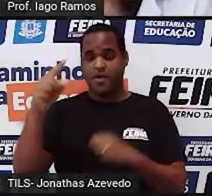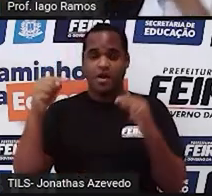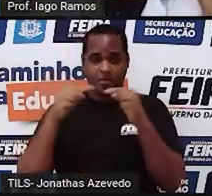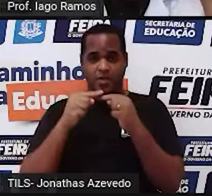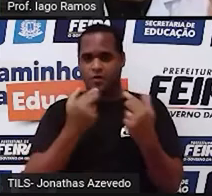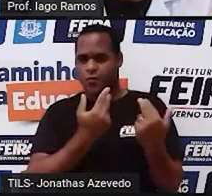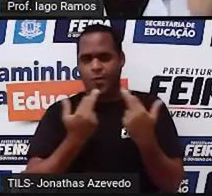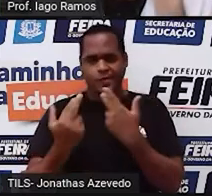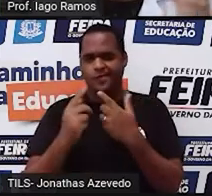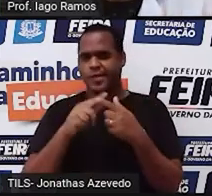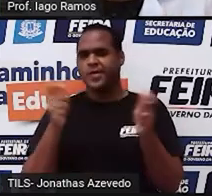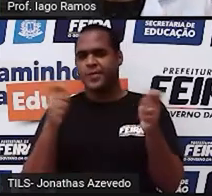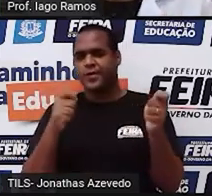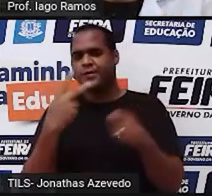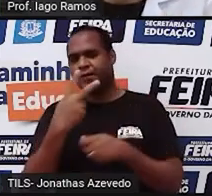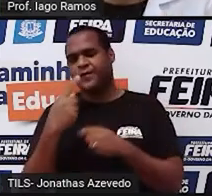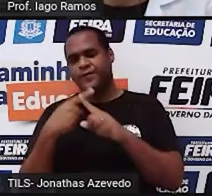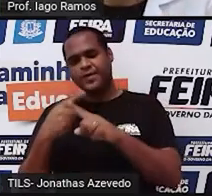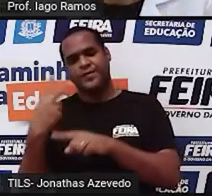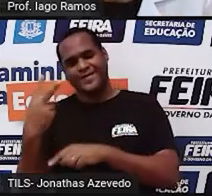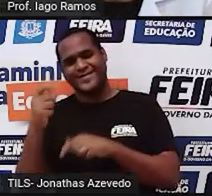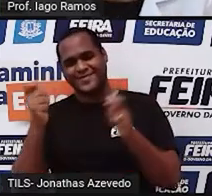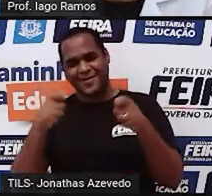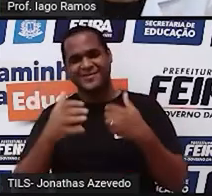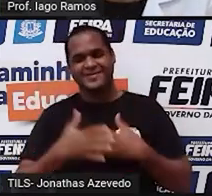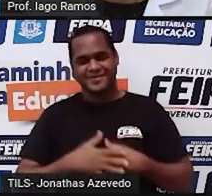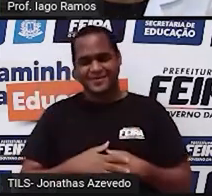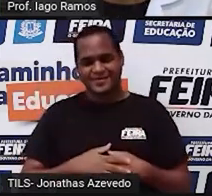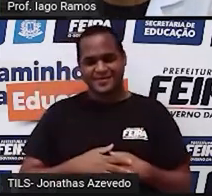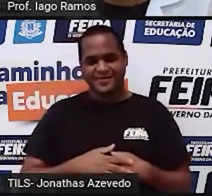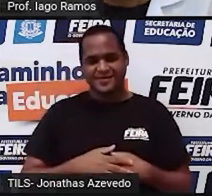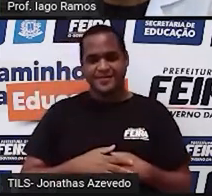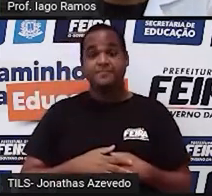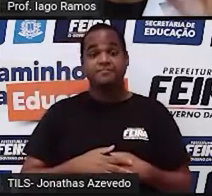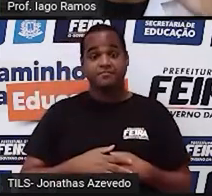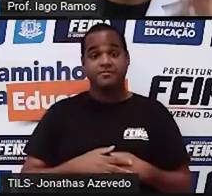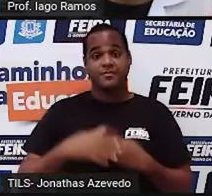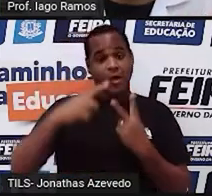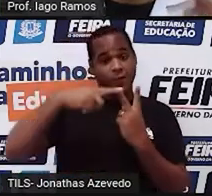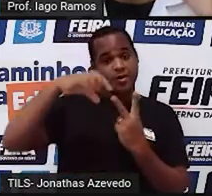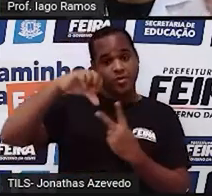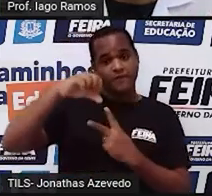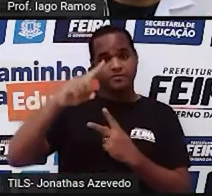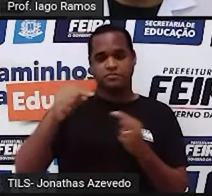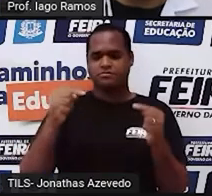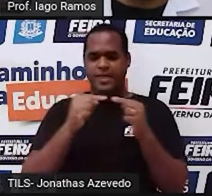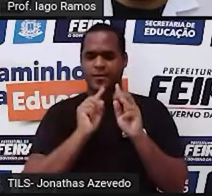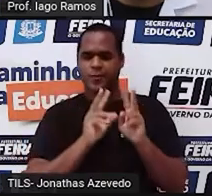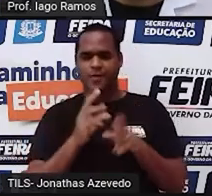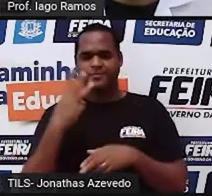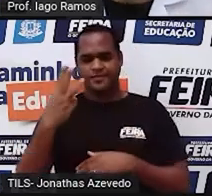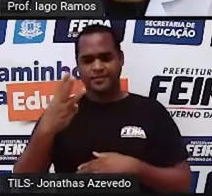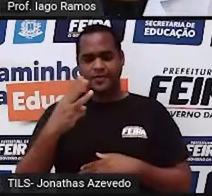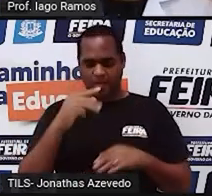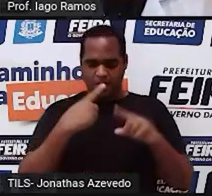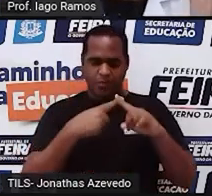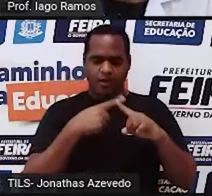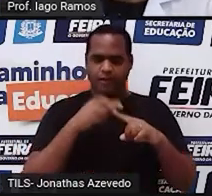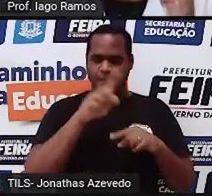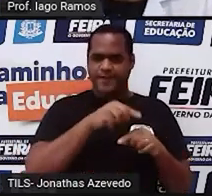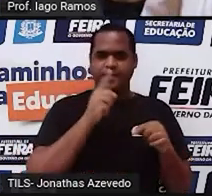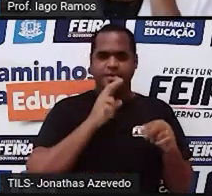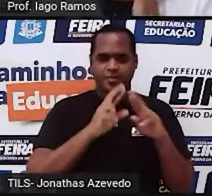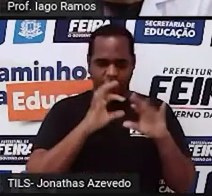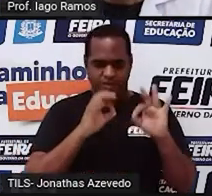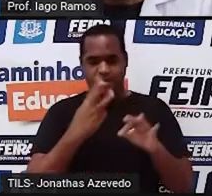é o mesmo que fazer 2 vezes 2 raiz quadrada de nove = 3 porque igual a três porque se você